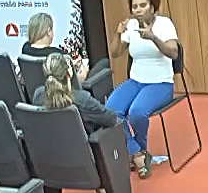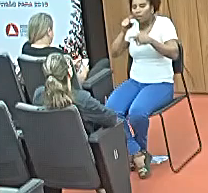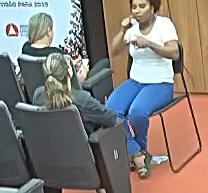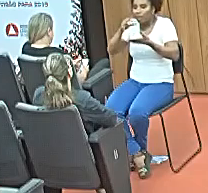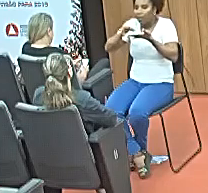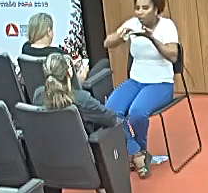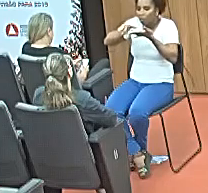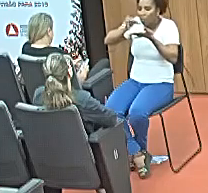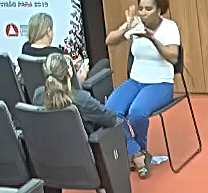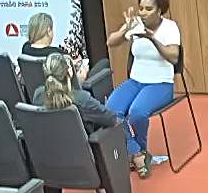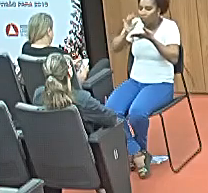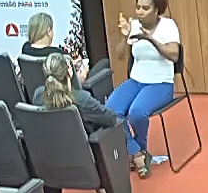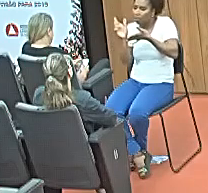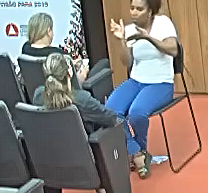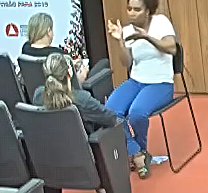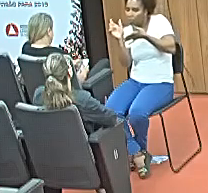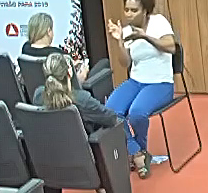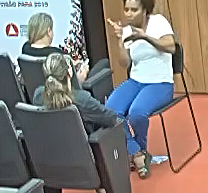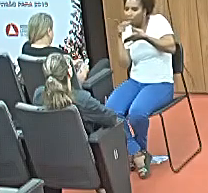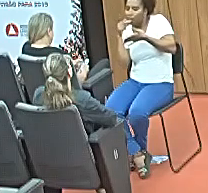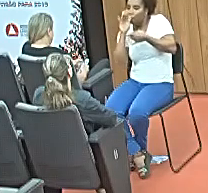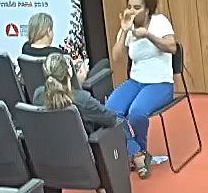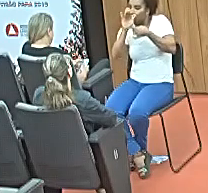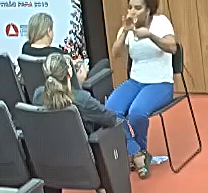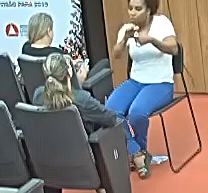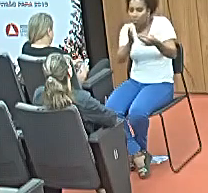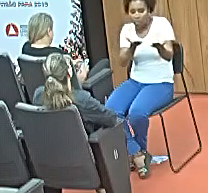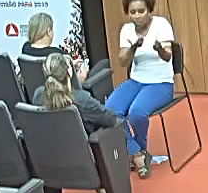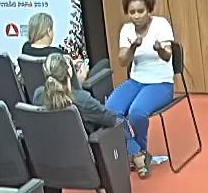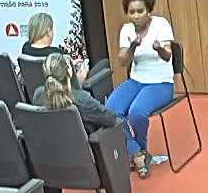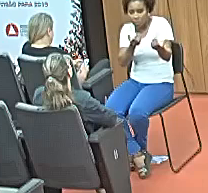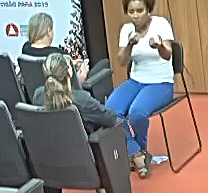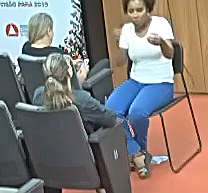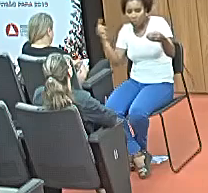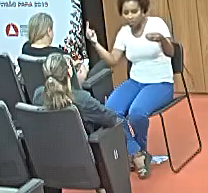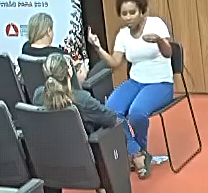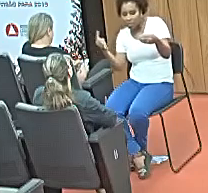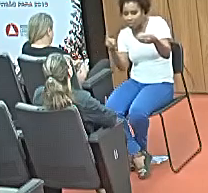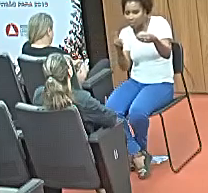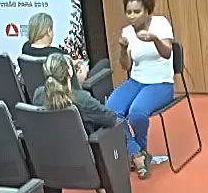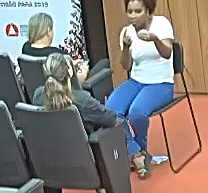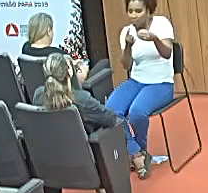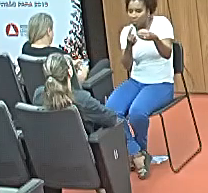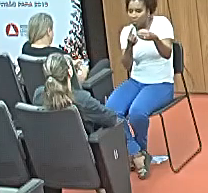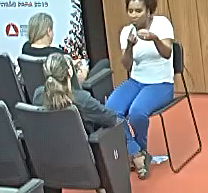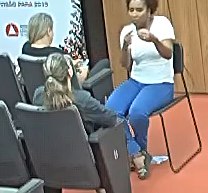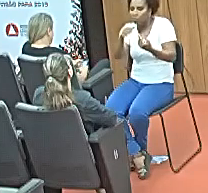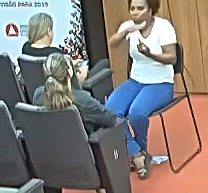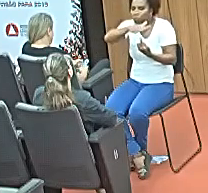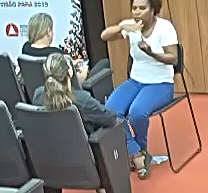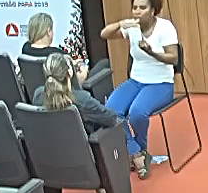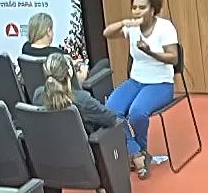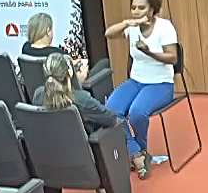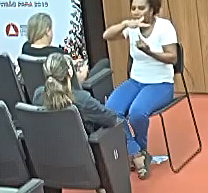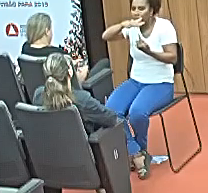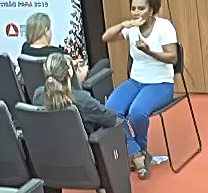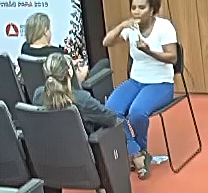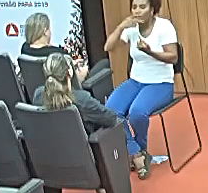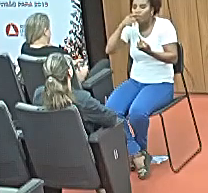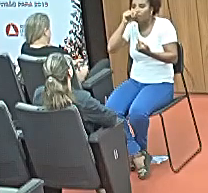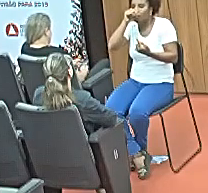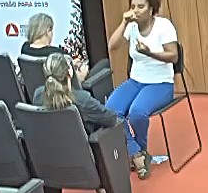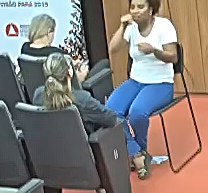prisionais visando a socialização dos custodiados implantar oficina de fabricação de vassouras